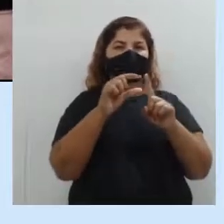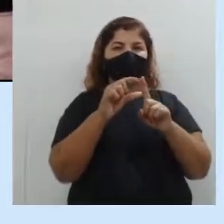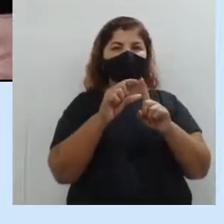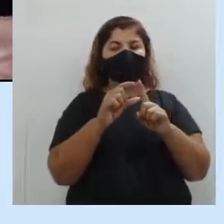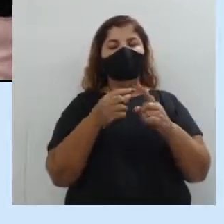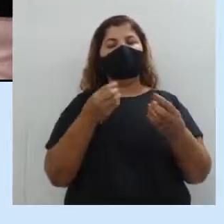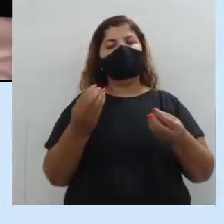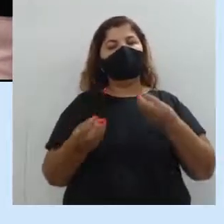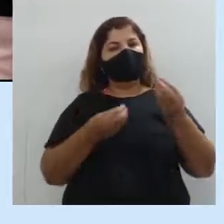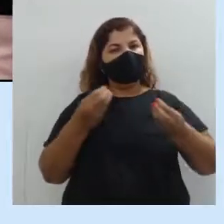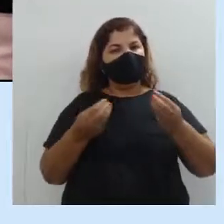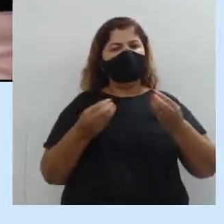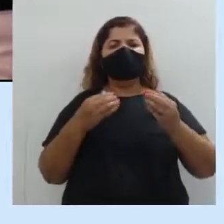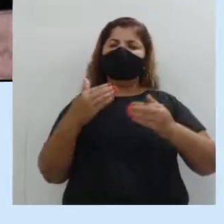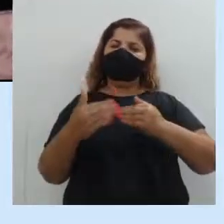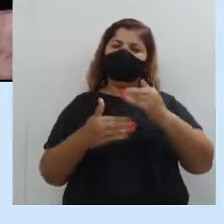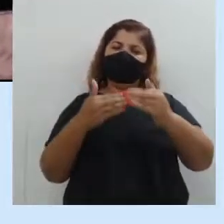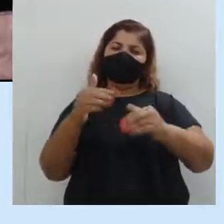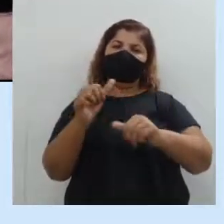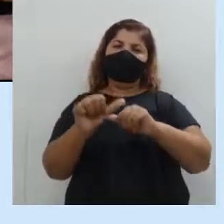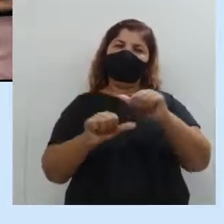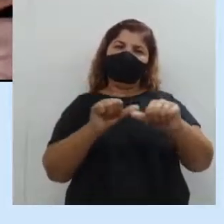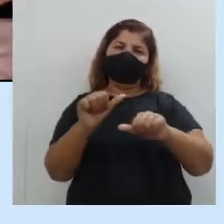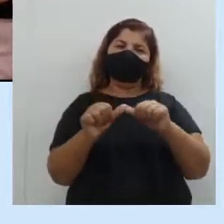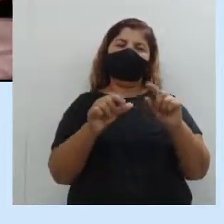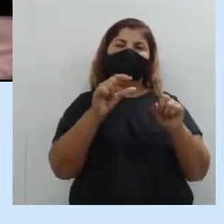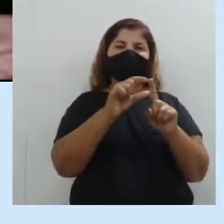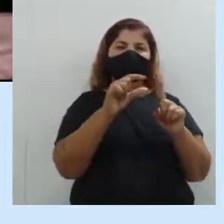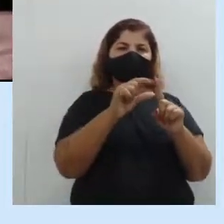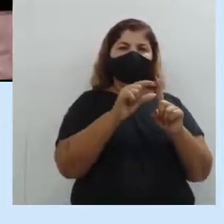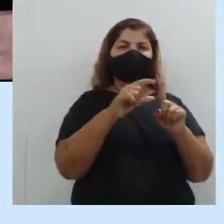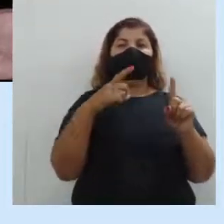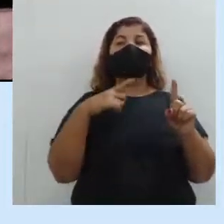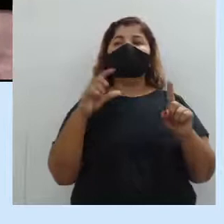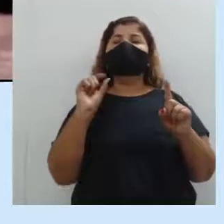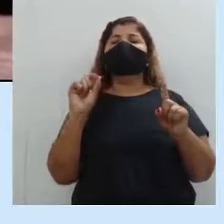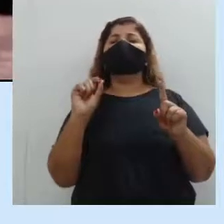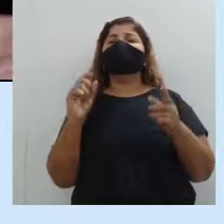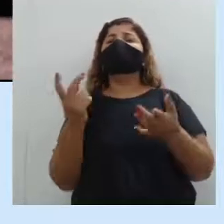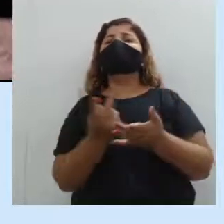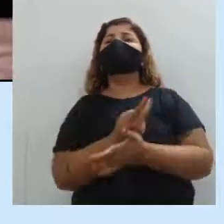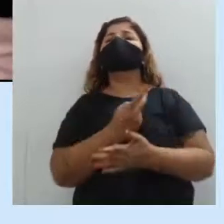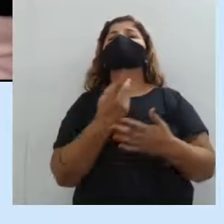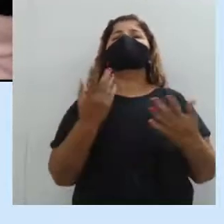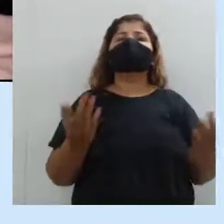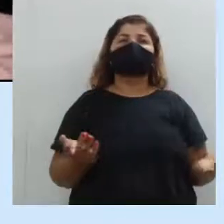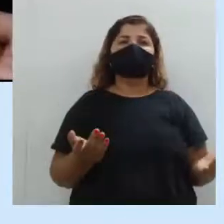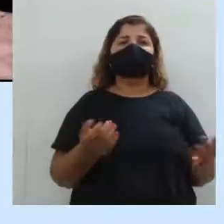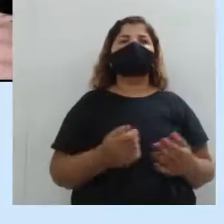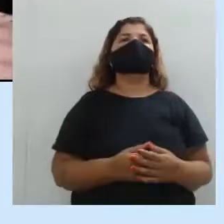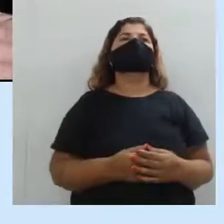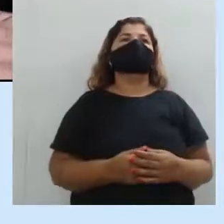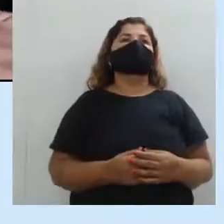de modificação dessa palavra vai envolver uma circunstância, que pode ser uma dessas daí.